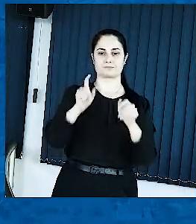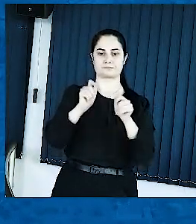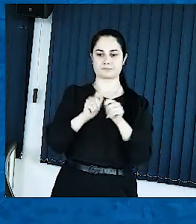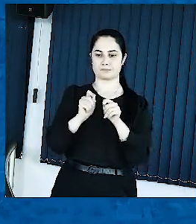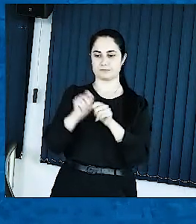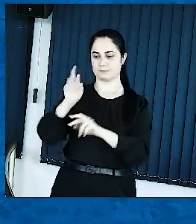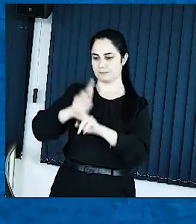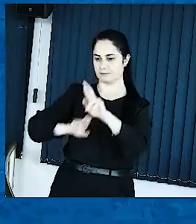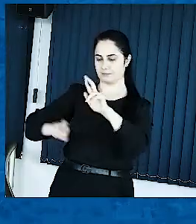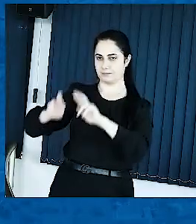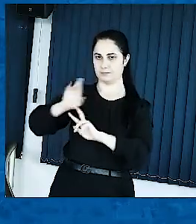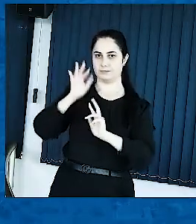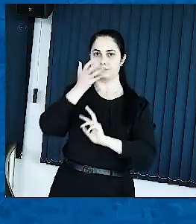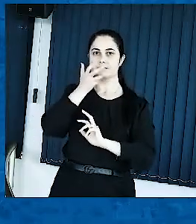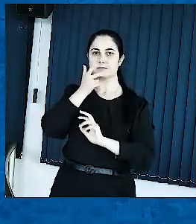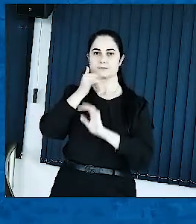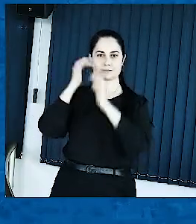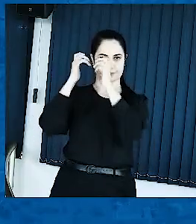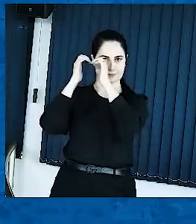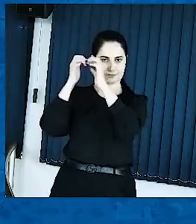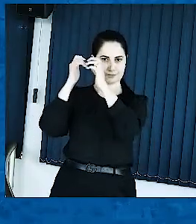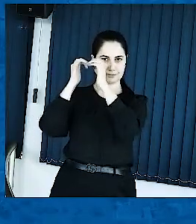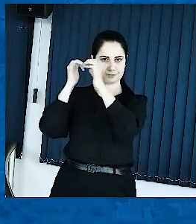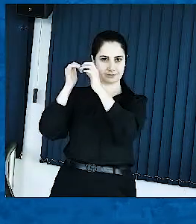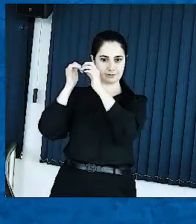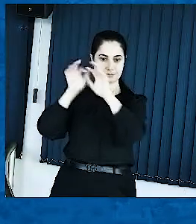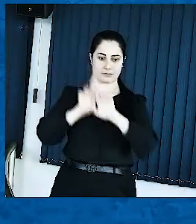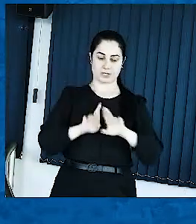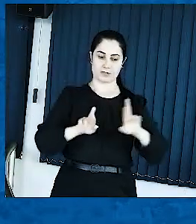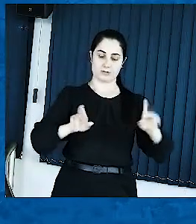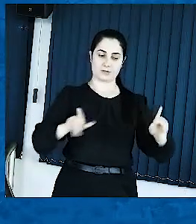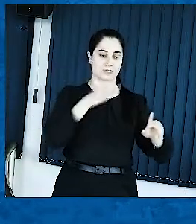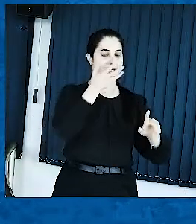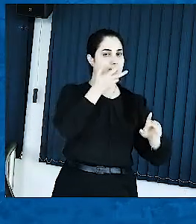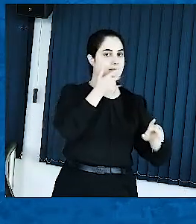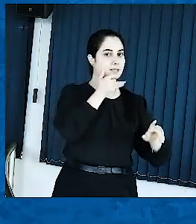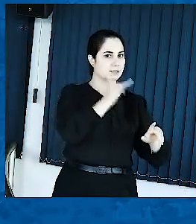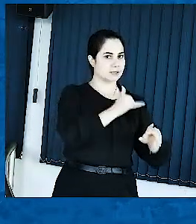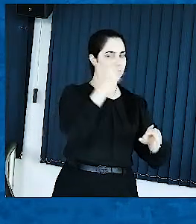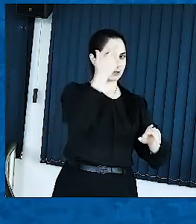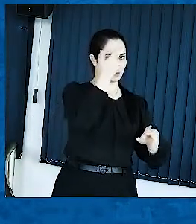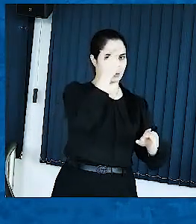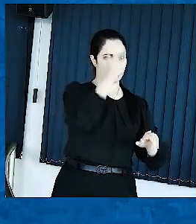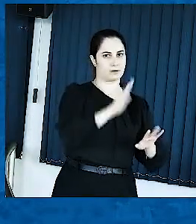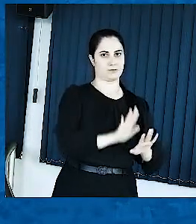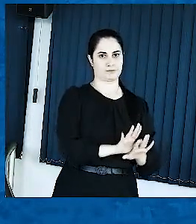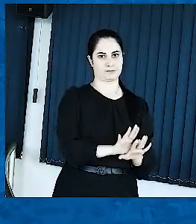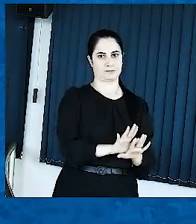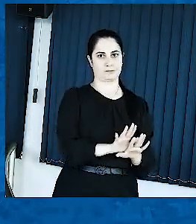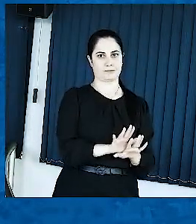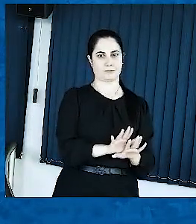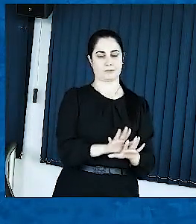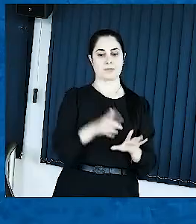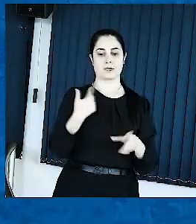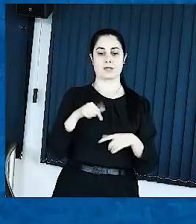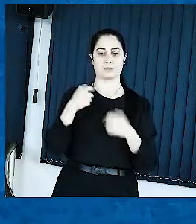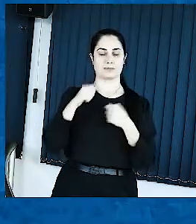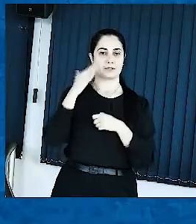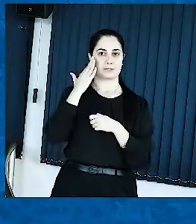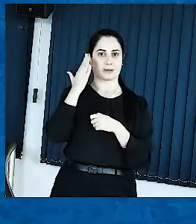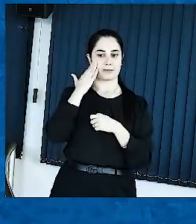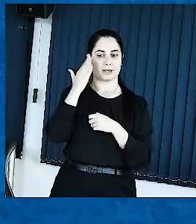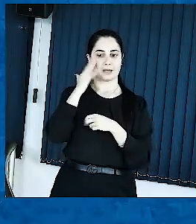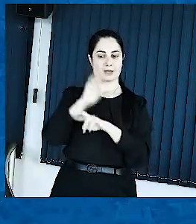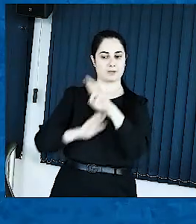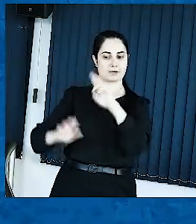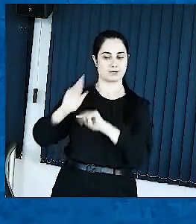numa criança neurodivergente não é a mesma forma que fazer uma avaliação numa criança que é neurotípica. Eu tenho que saber